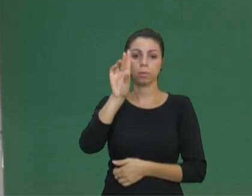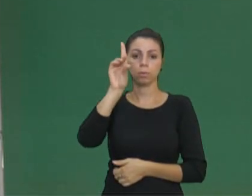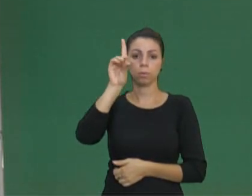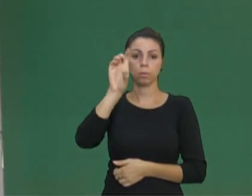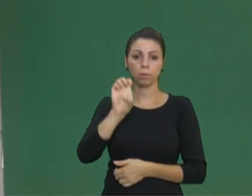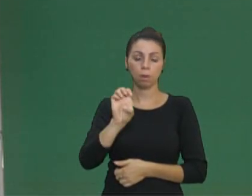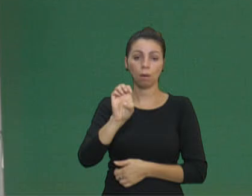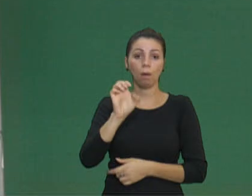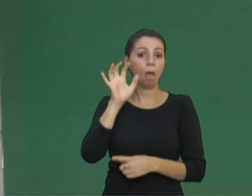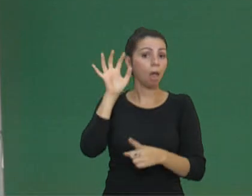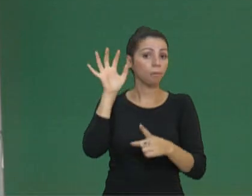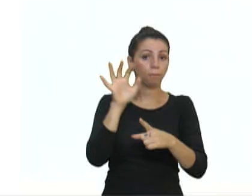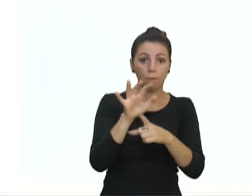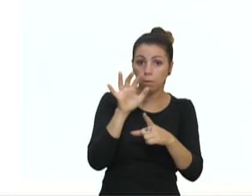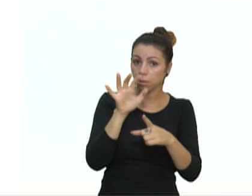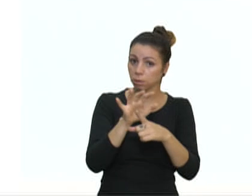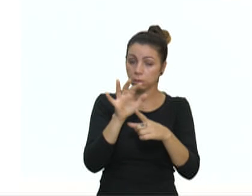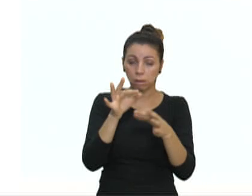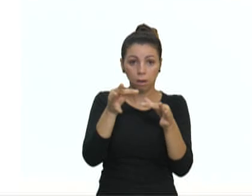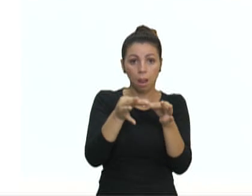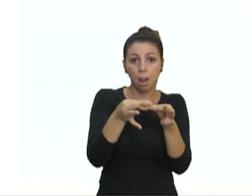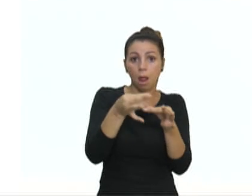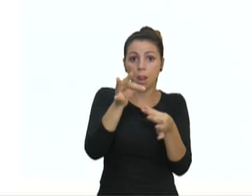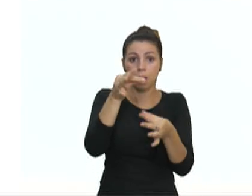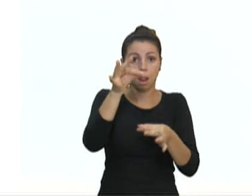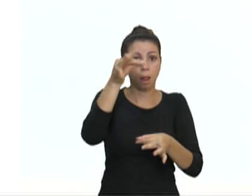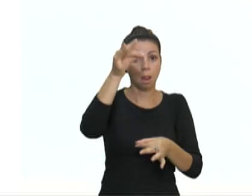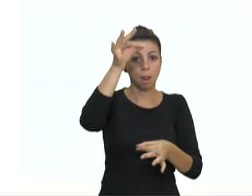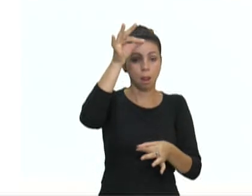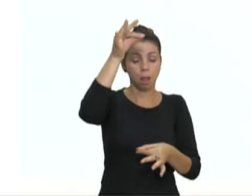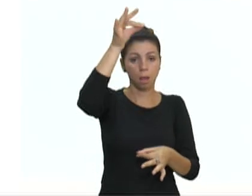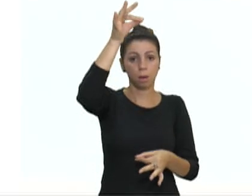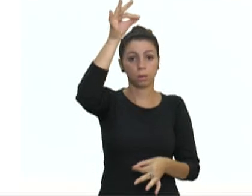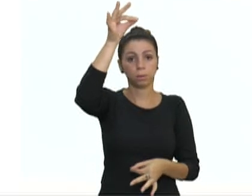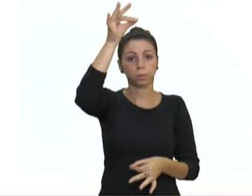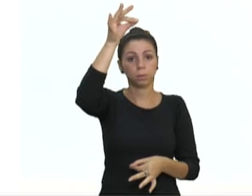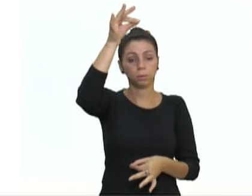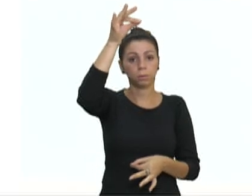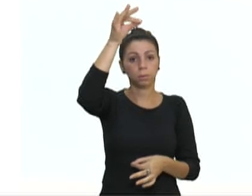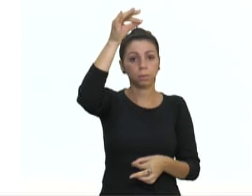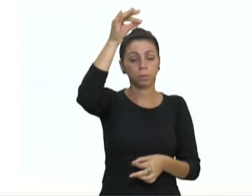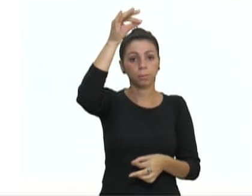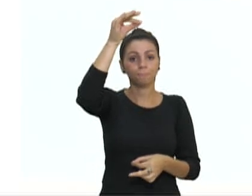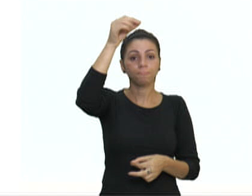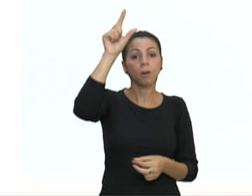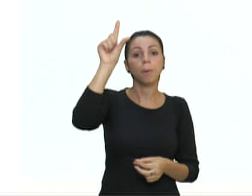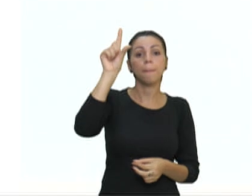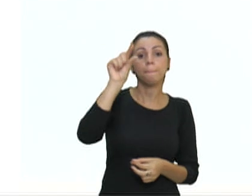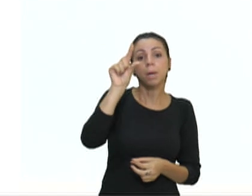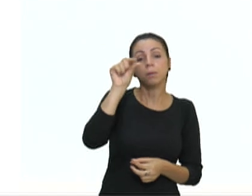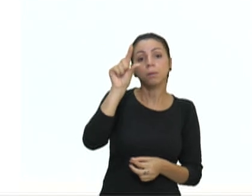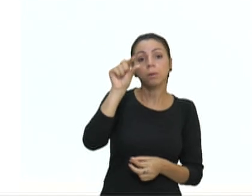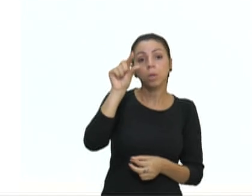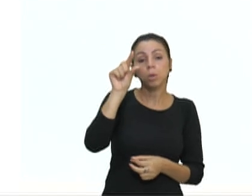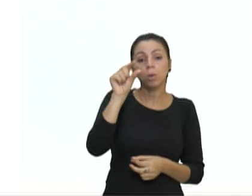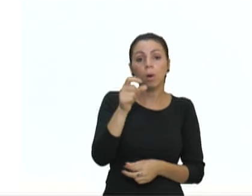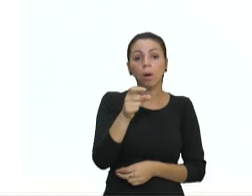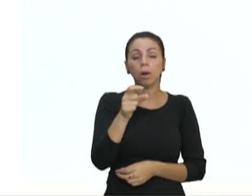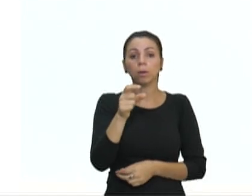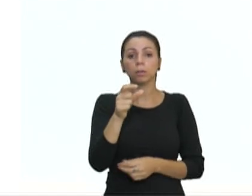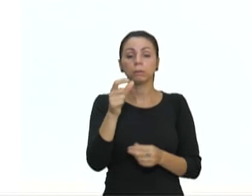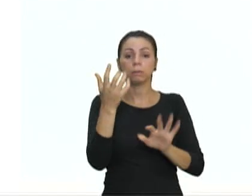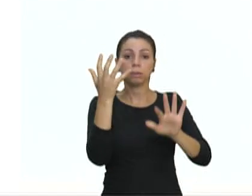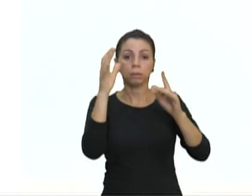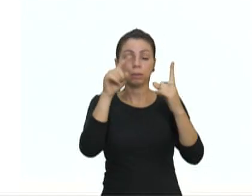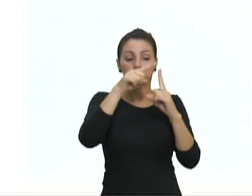E quanto maior a altitude de um determinado ponto, menor é a temperatura. À medida